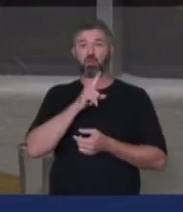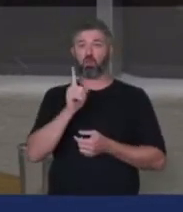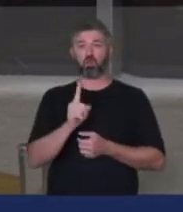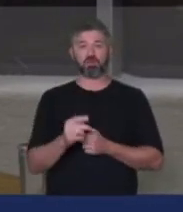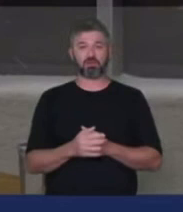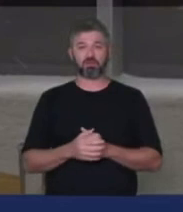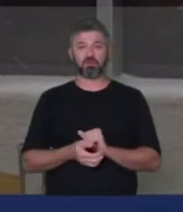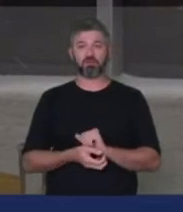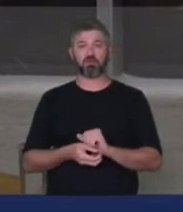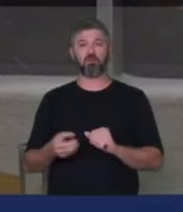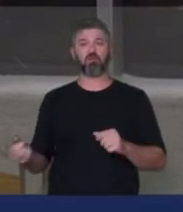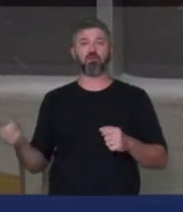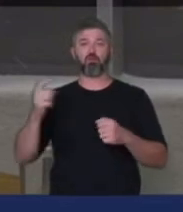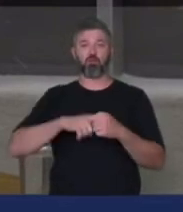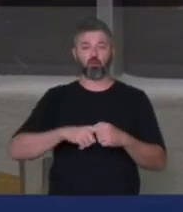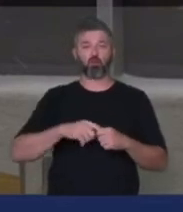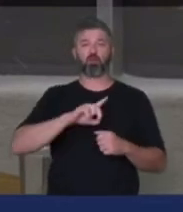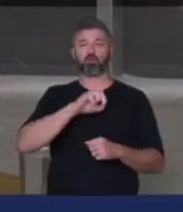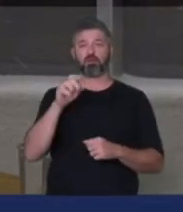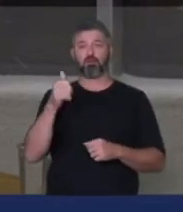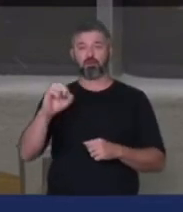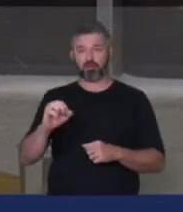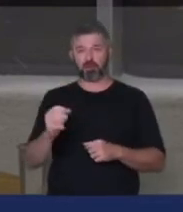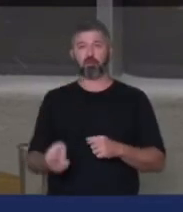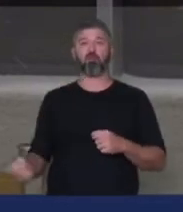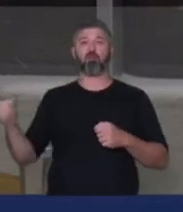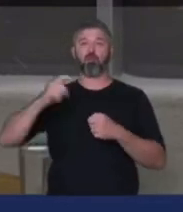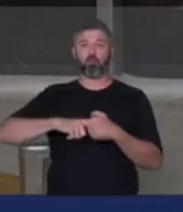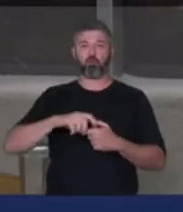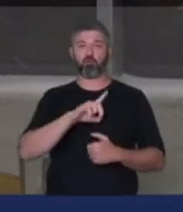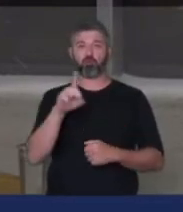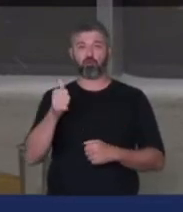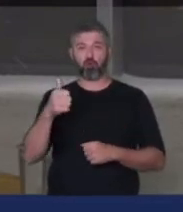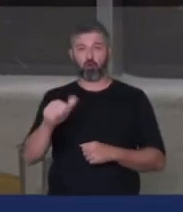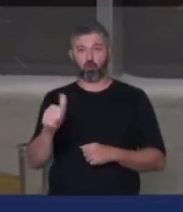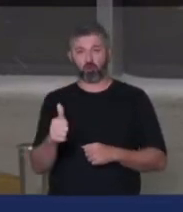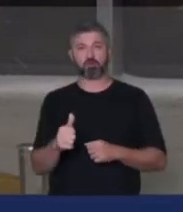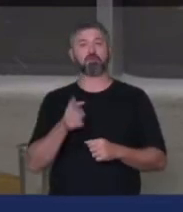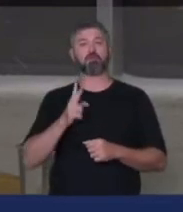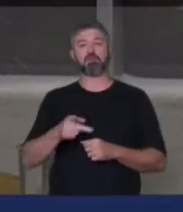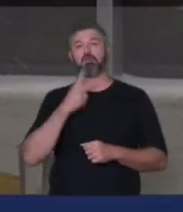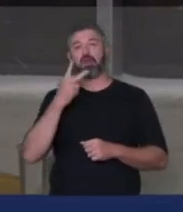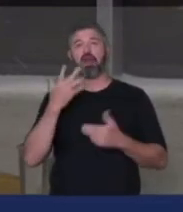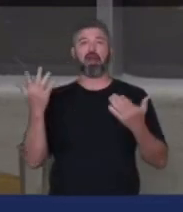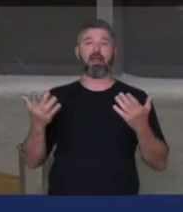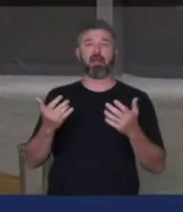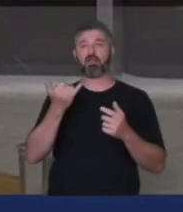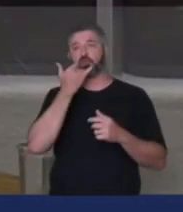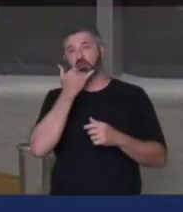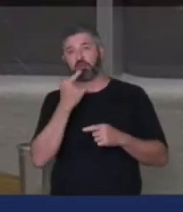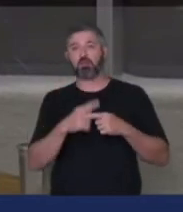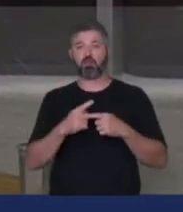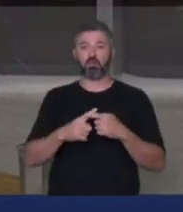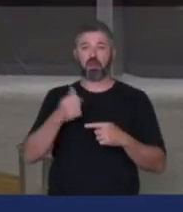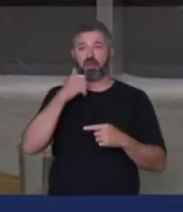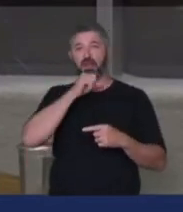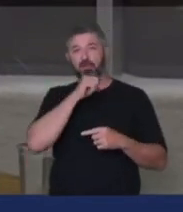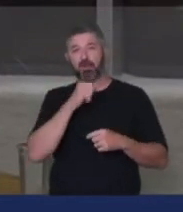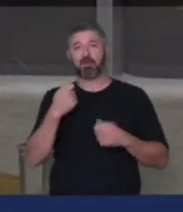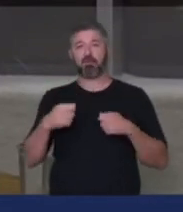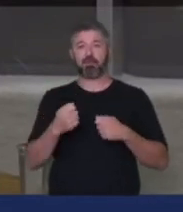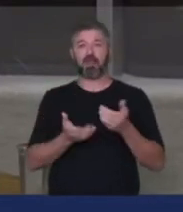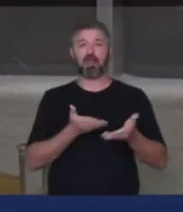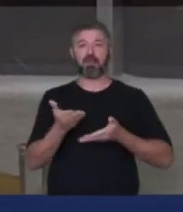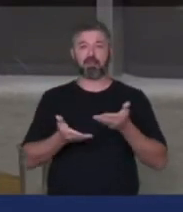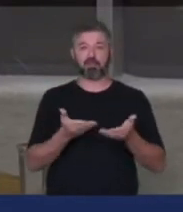internado. Voltou no dia 10, retornou no dia 11 e sempre dando desculpas, falando que a mãe devia atender de